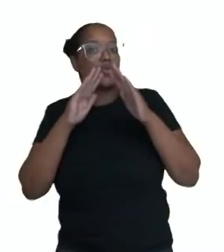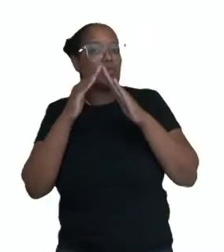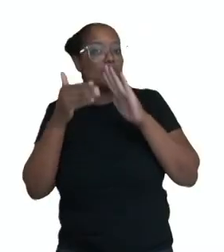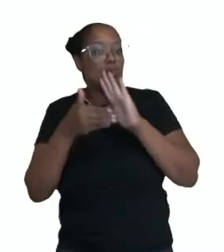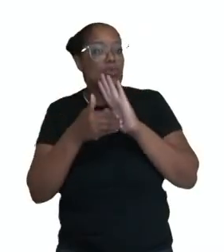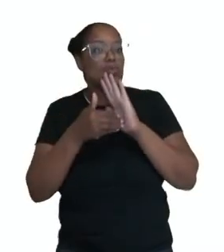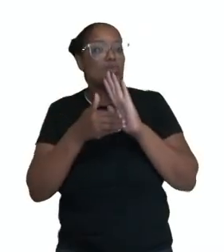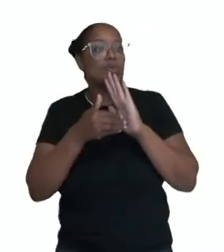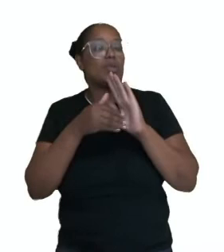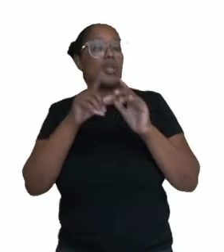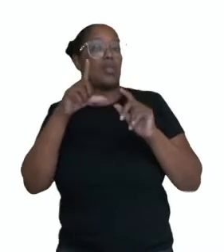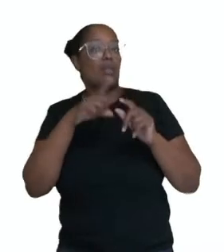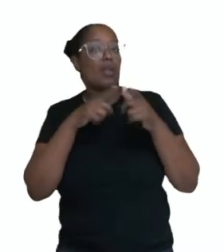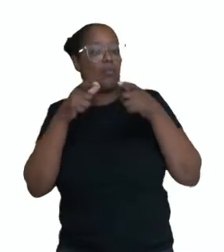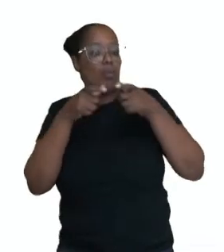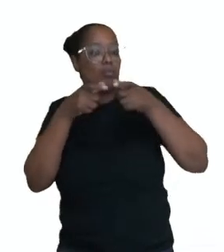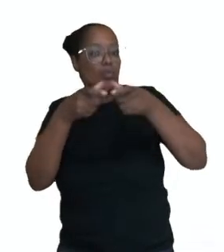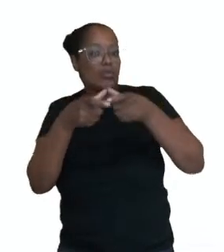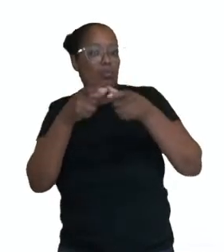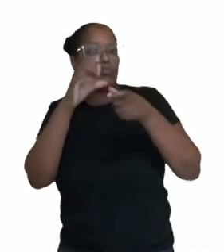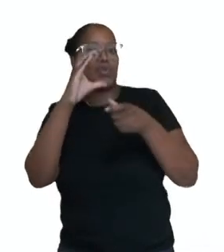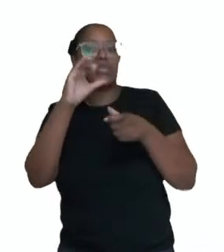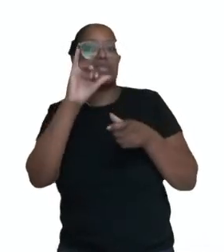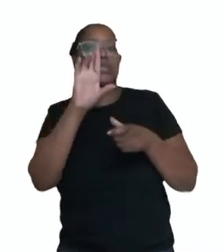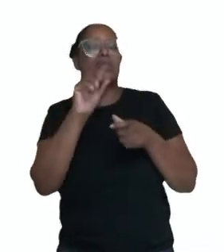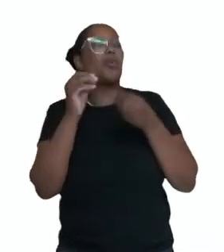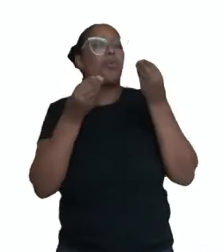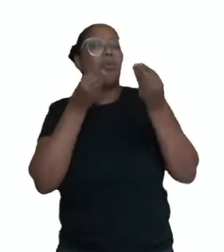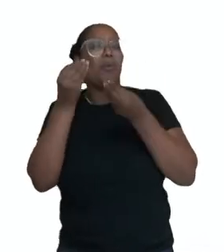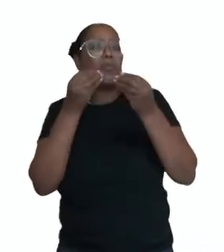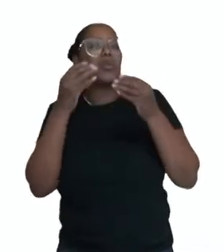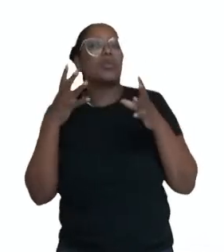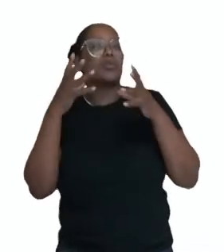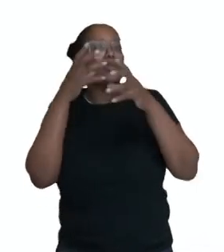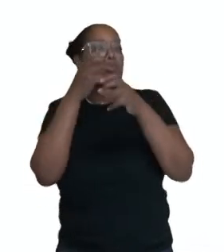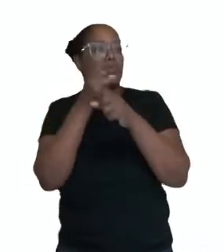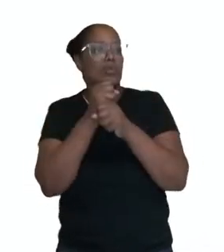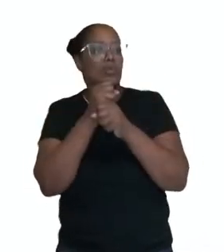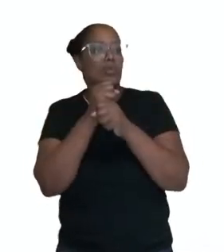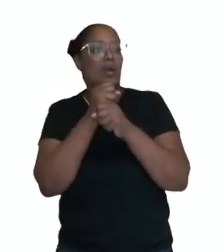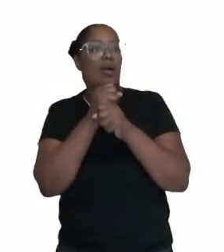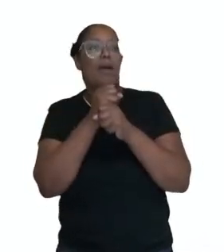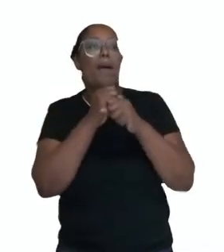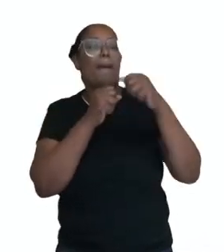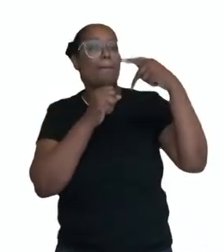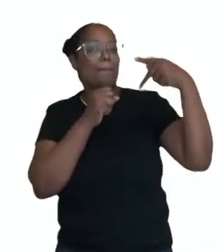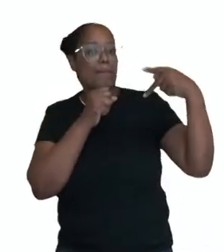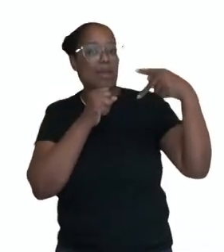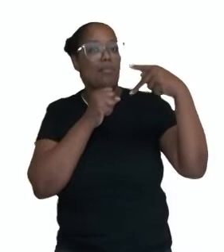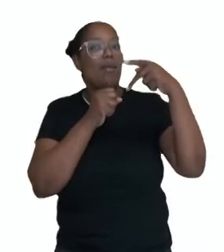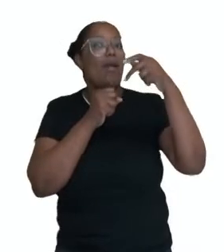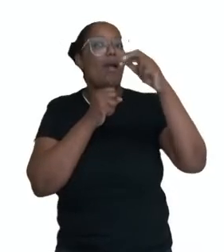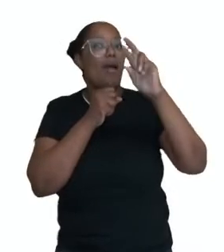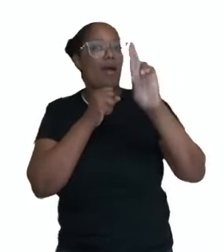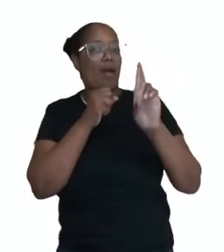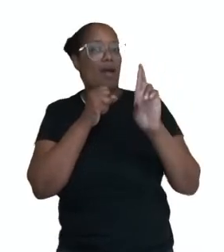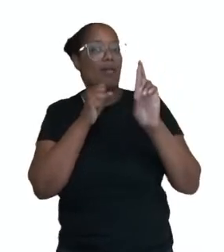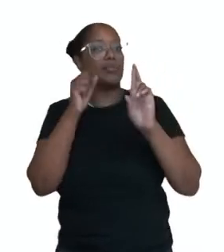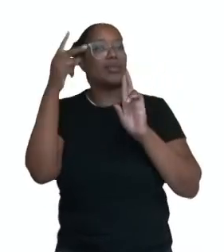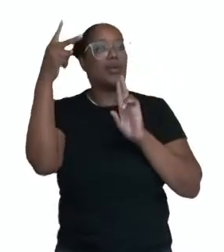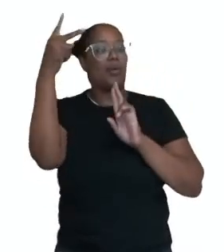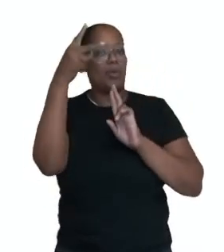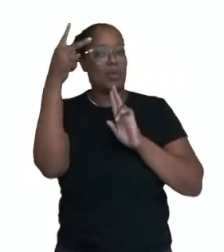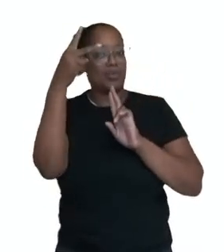é do que a área de um círculo. Como é que a gente calcula a área de um círculo? É πr ao quadrado. Então, para eu saber a área